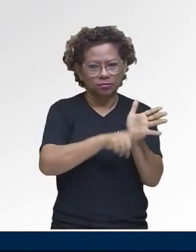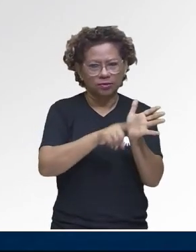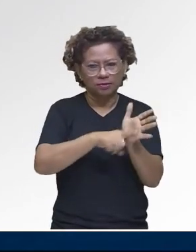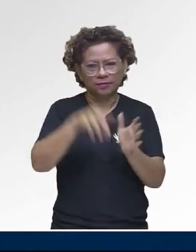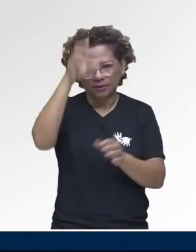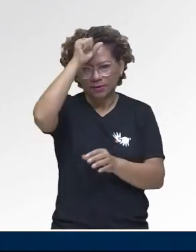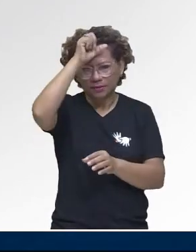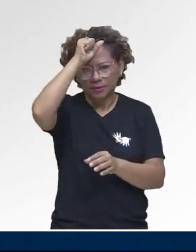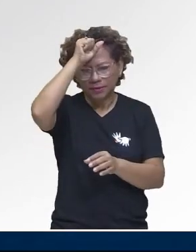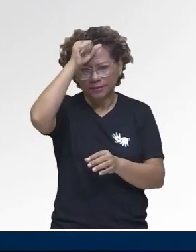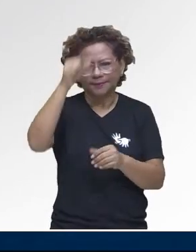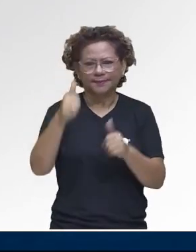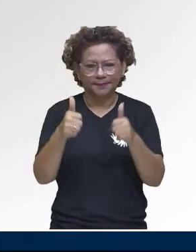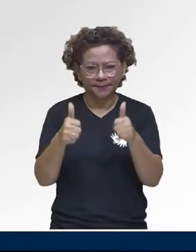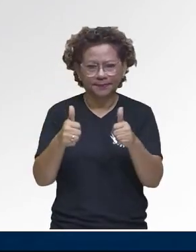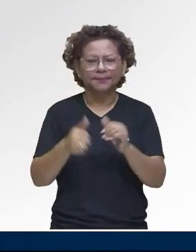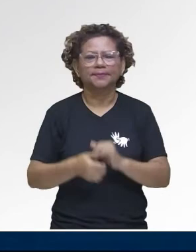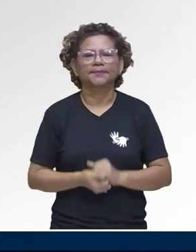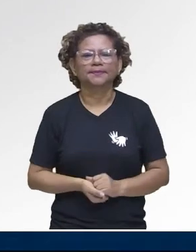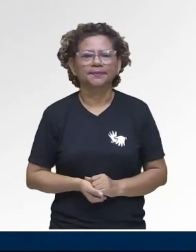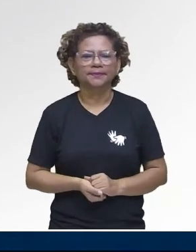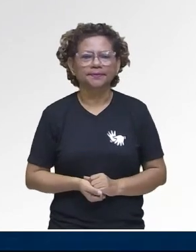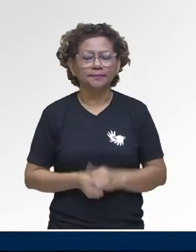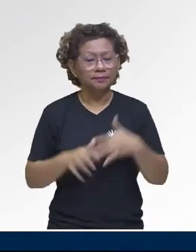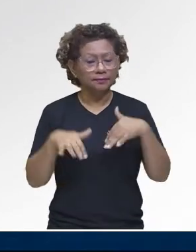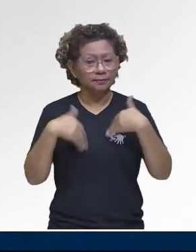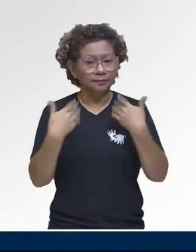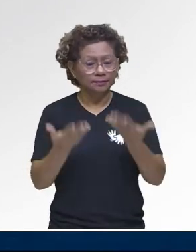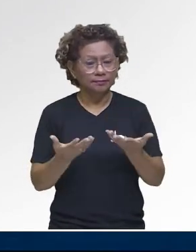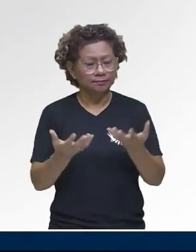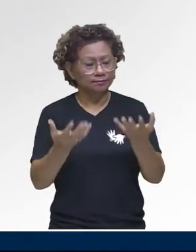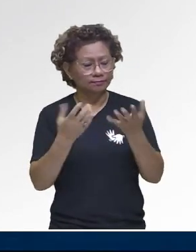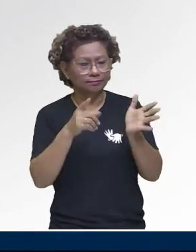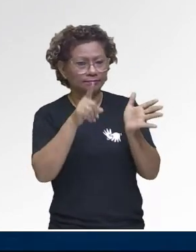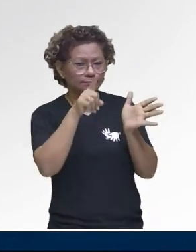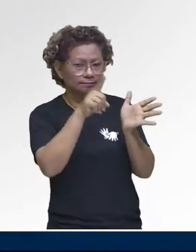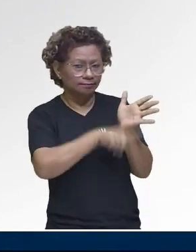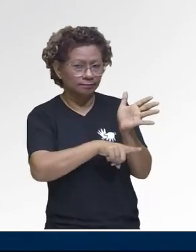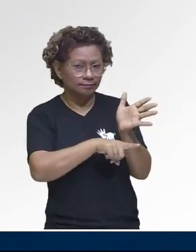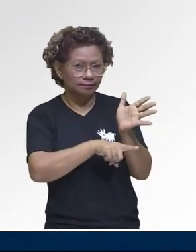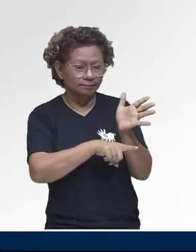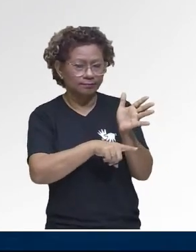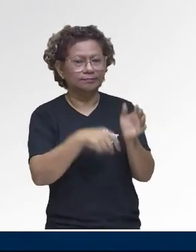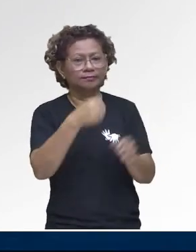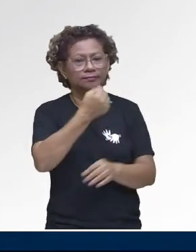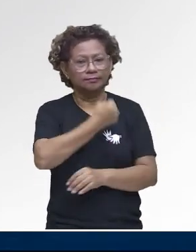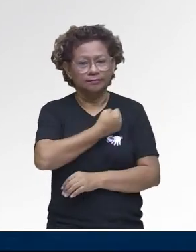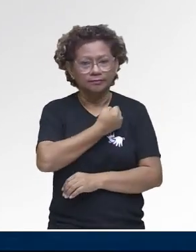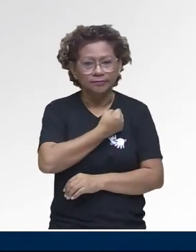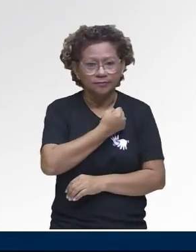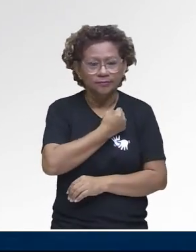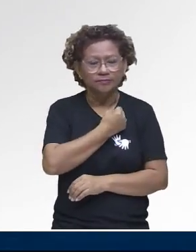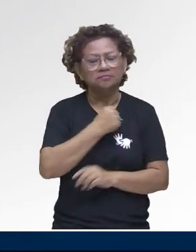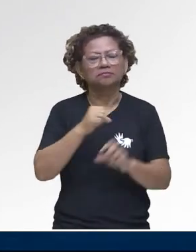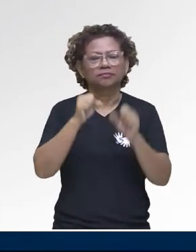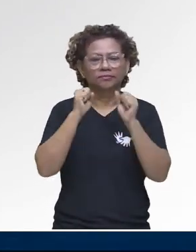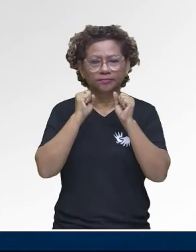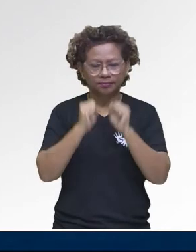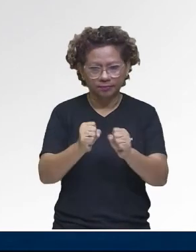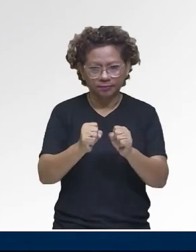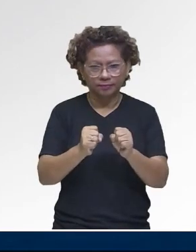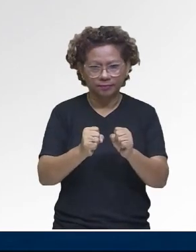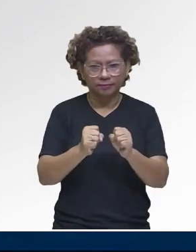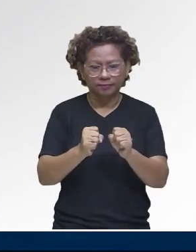acompanhar? Quando desejamos então realizar a operação de subtração, também podemos utilizar o algoritmo